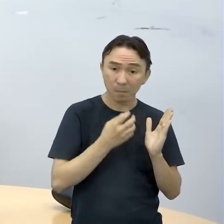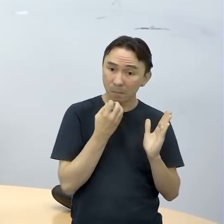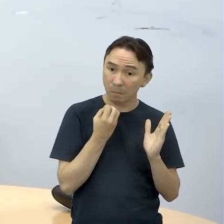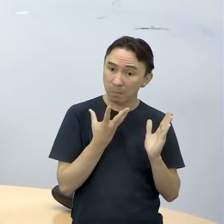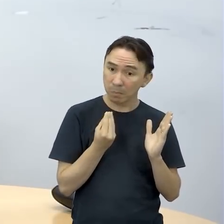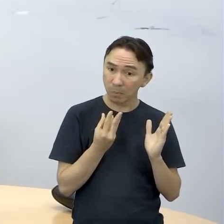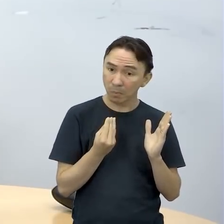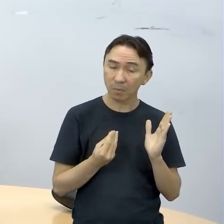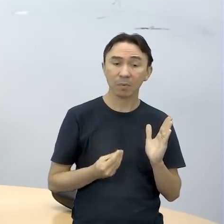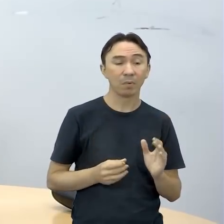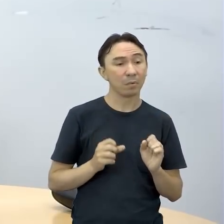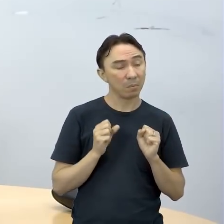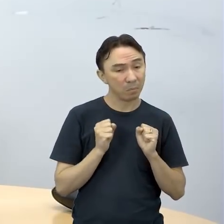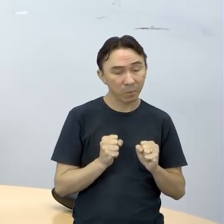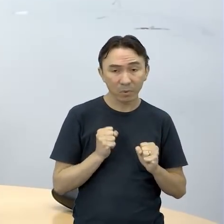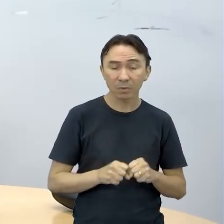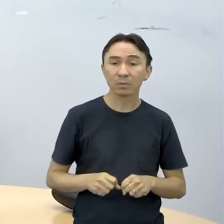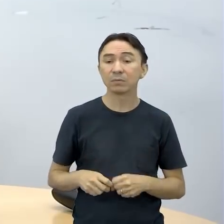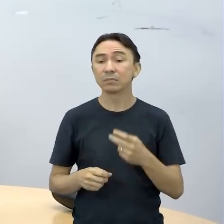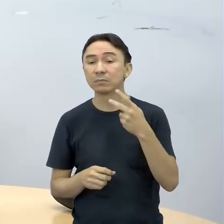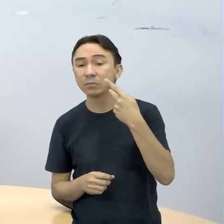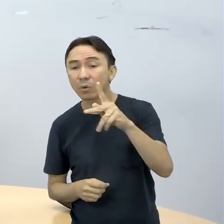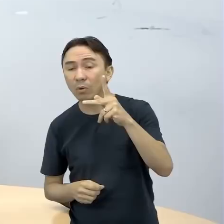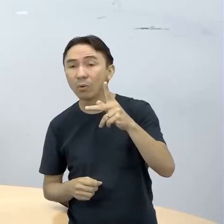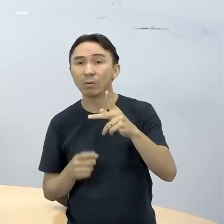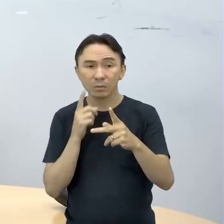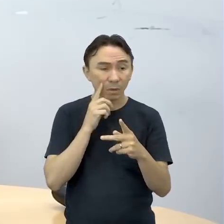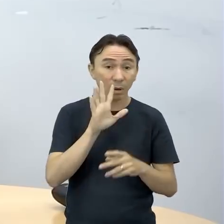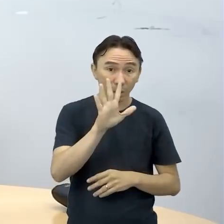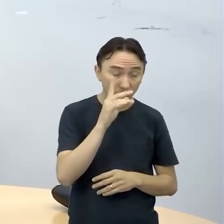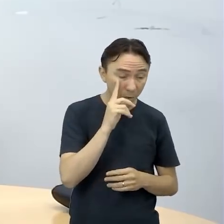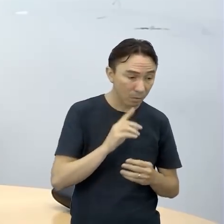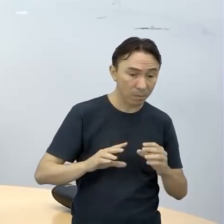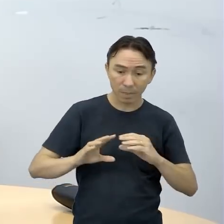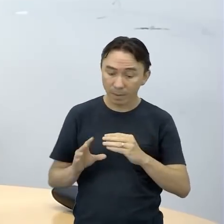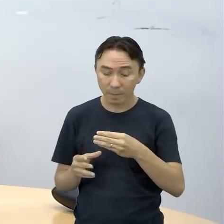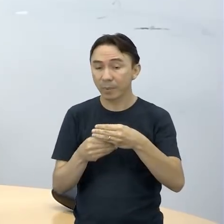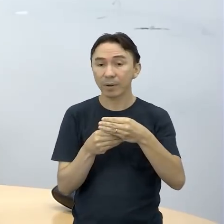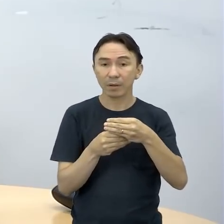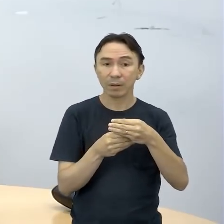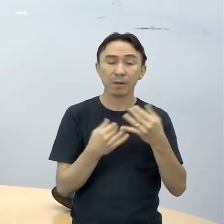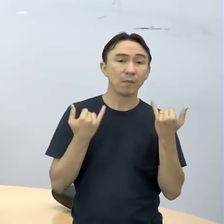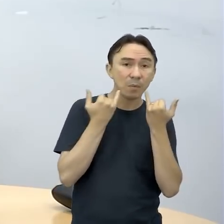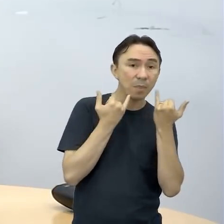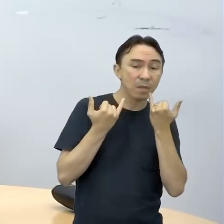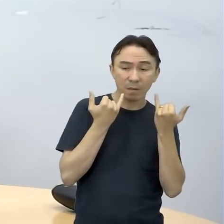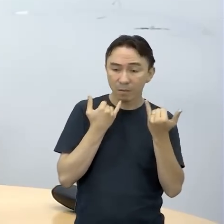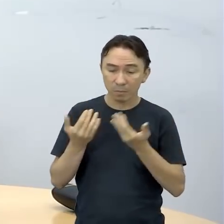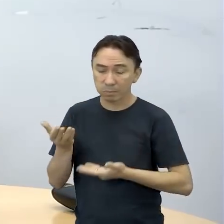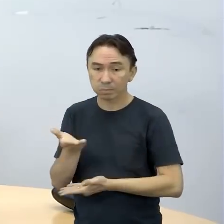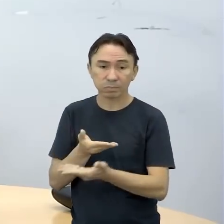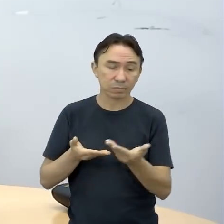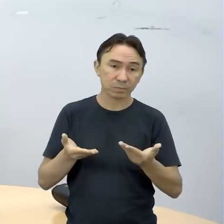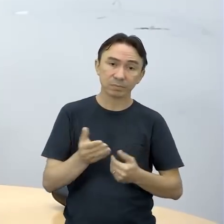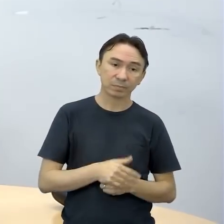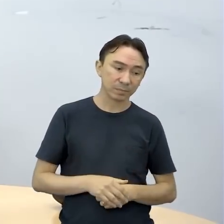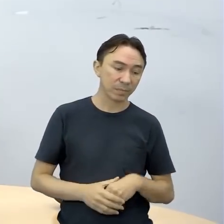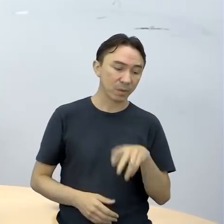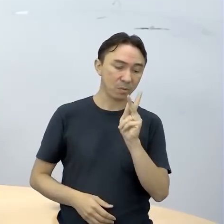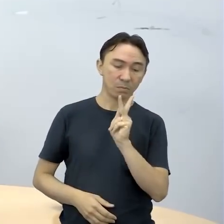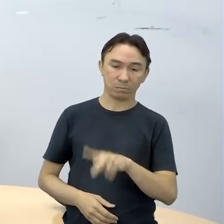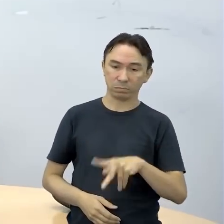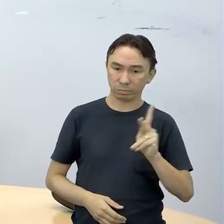eles podem estar complementando nesses momentos, né, e trocando informações com os colegas. Sim. E o professor